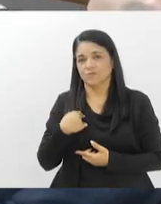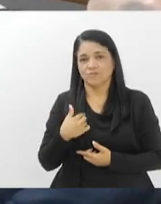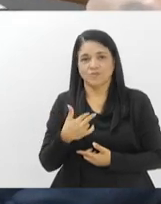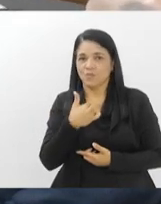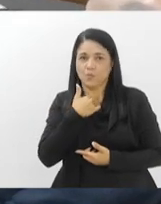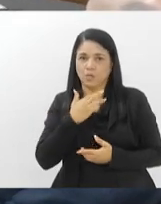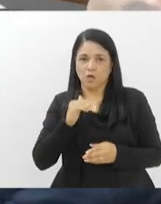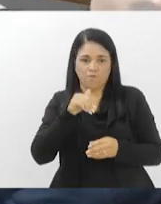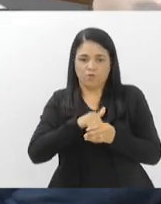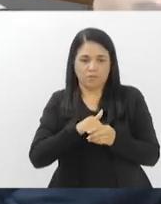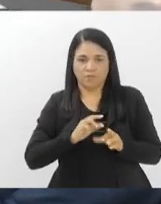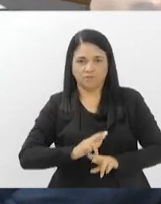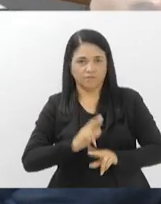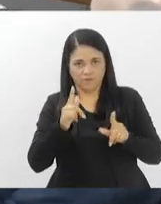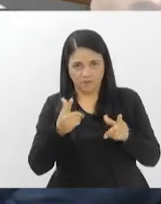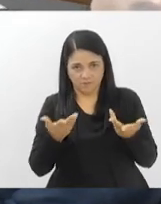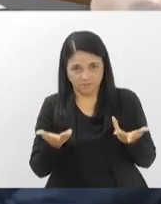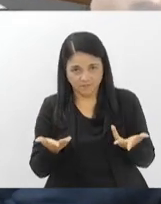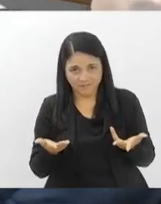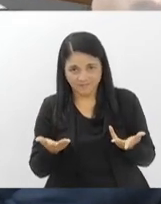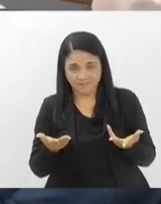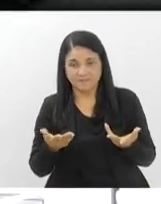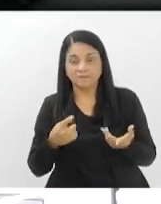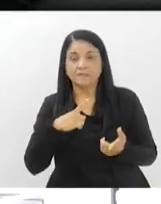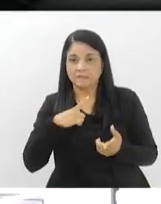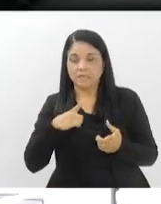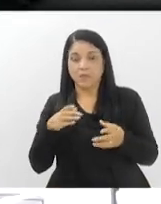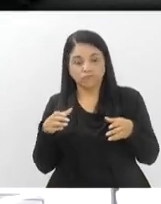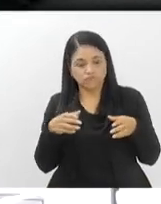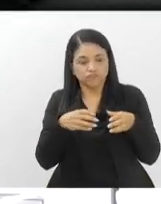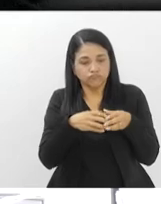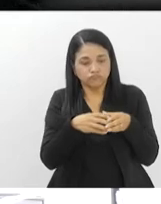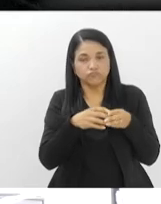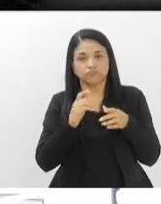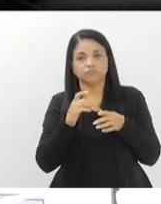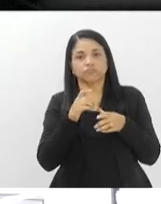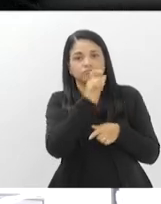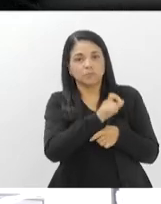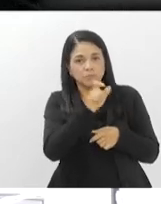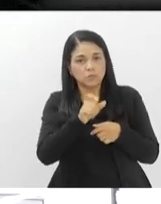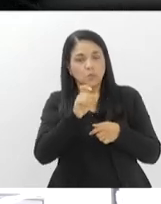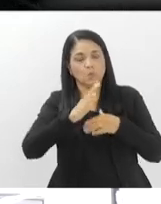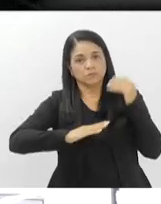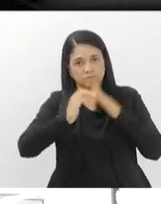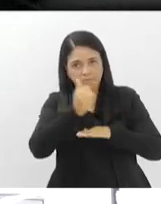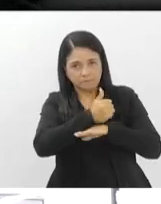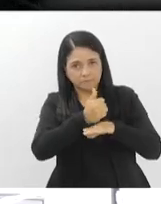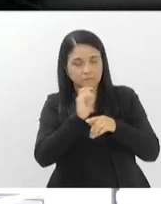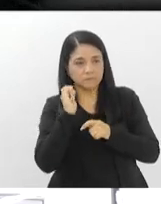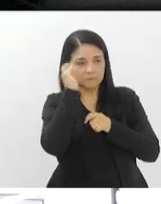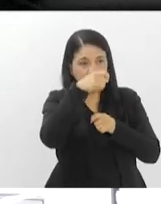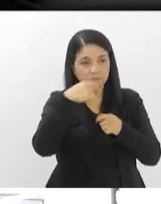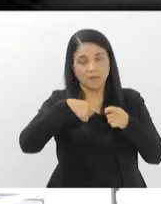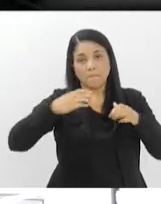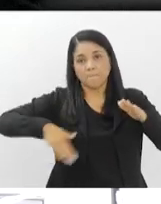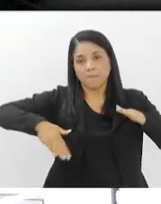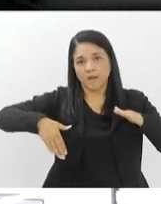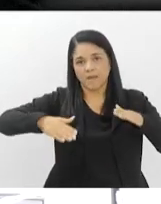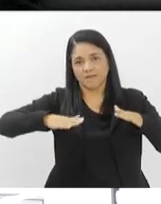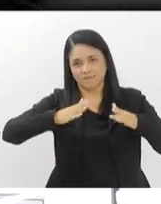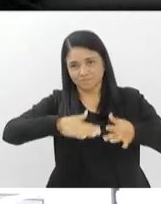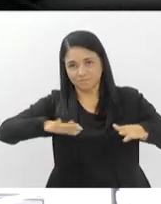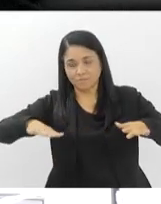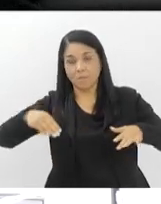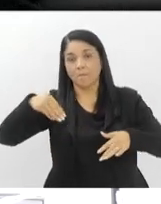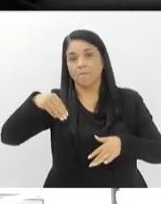votar diferente, porque tem uma colônia de pesca artesanal na praia de Mauá, no município de